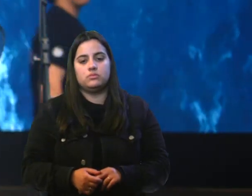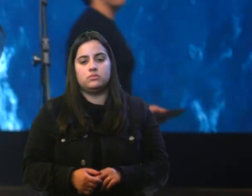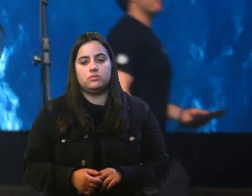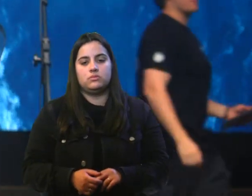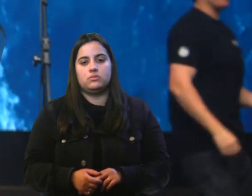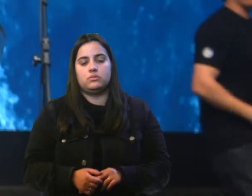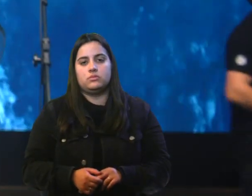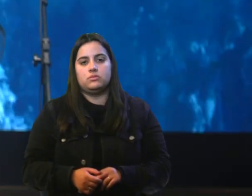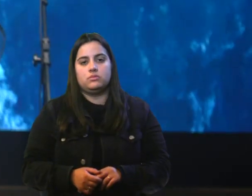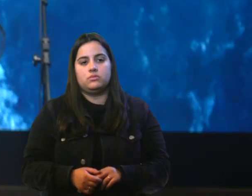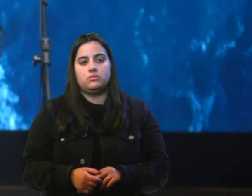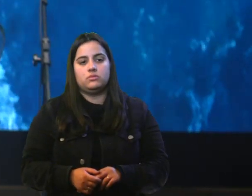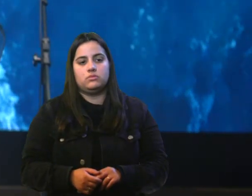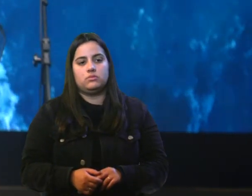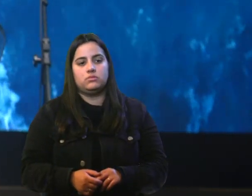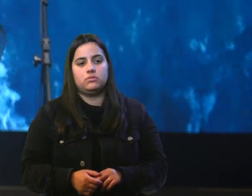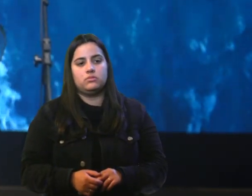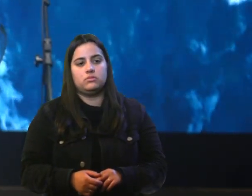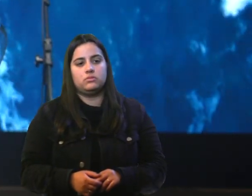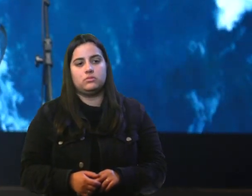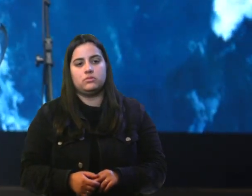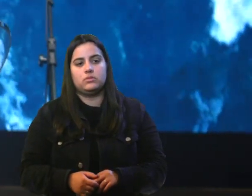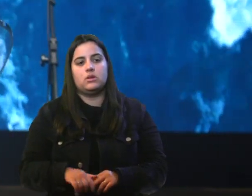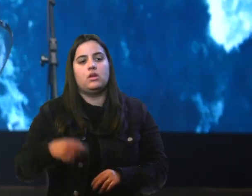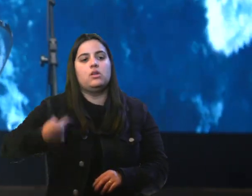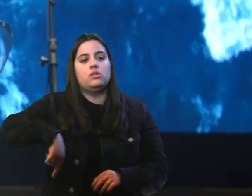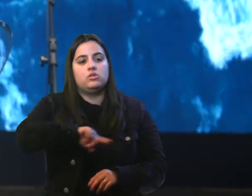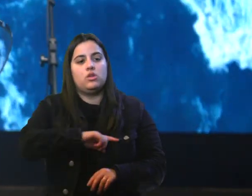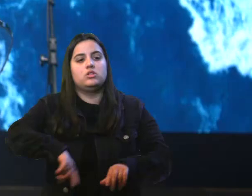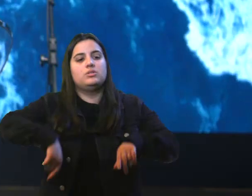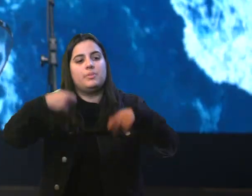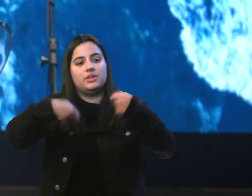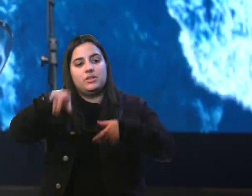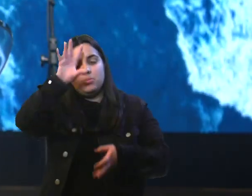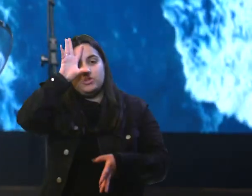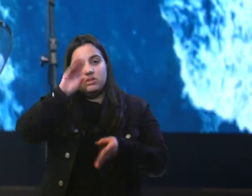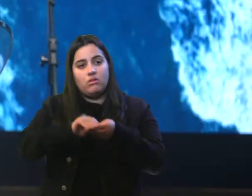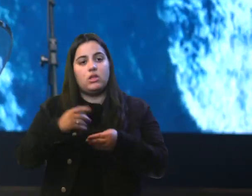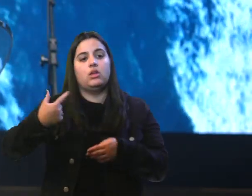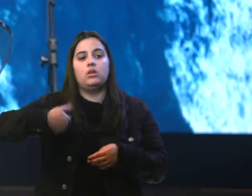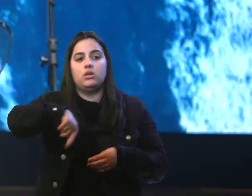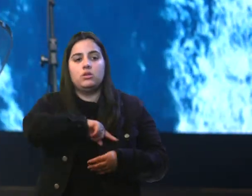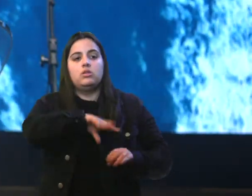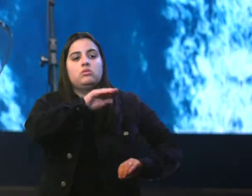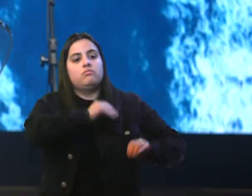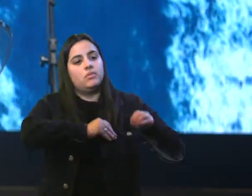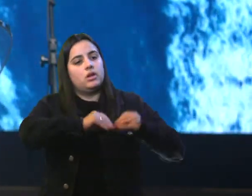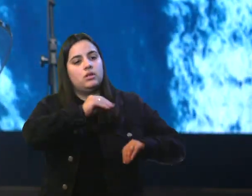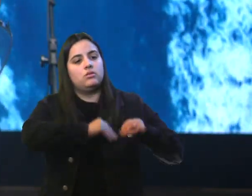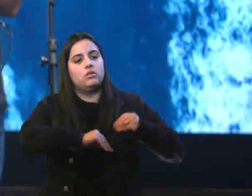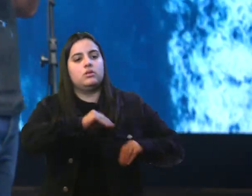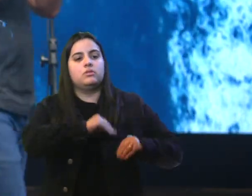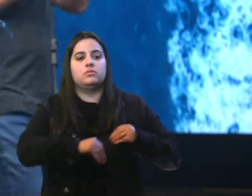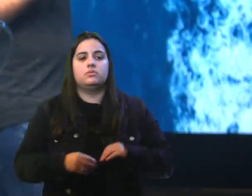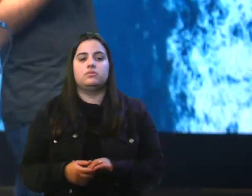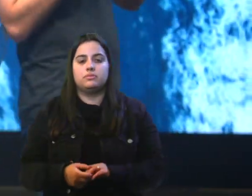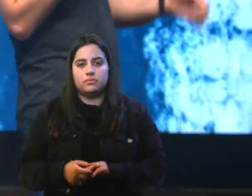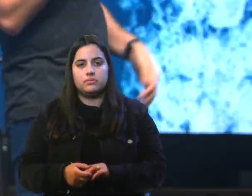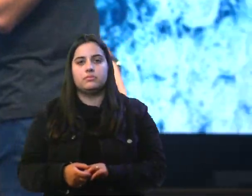A gente precisa entender que nós somos pecadores. Sabe, a